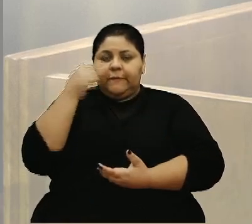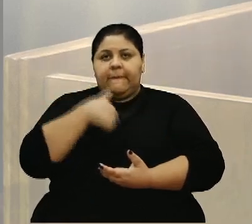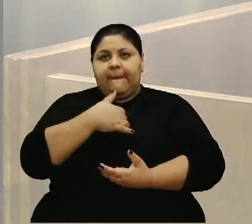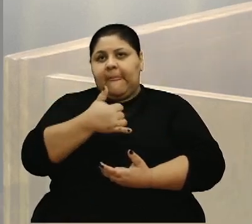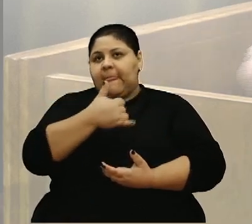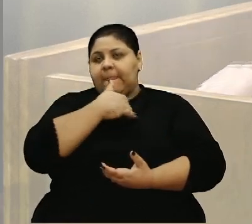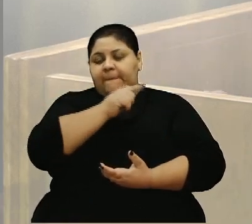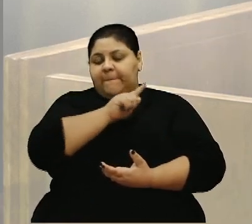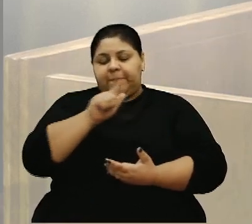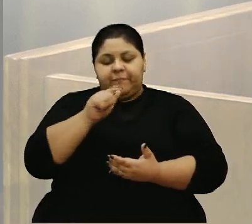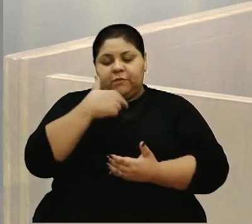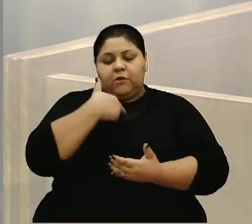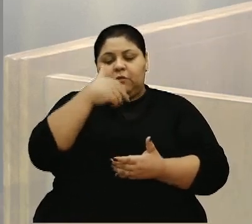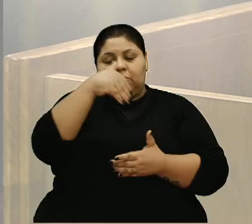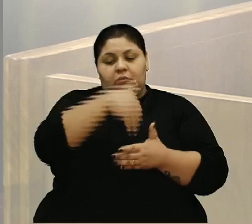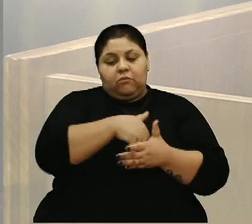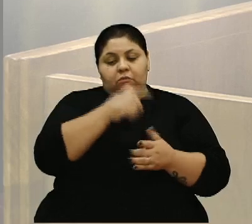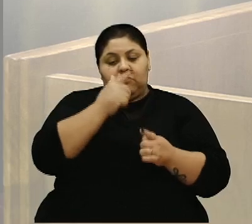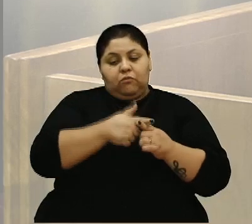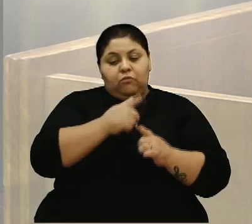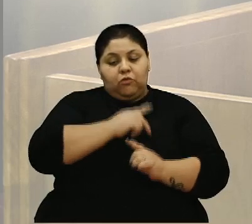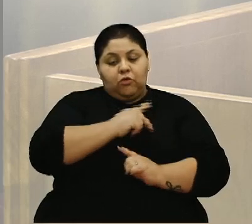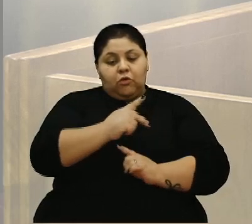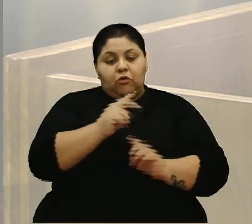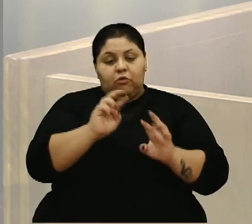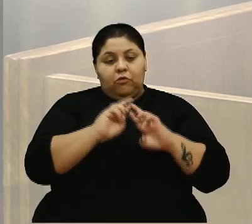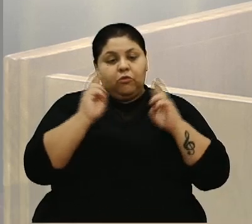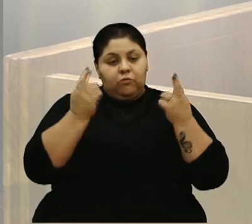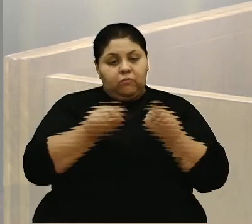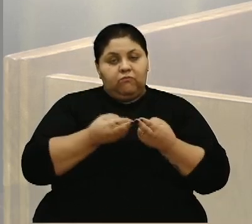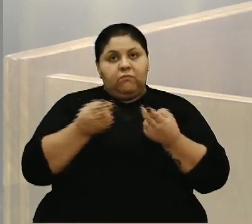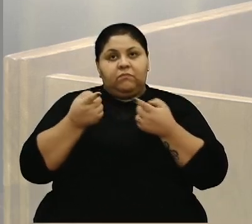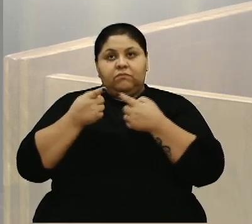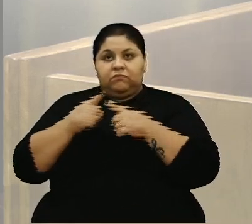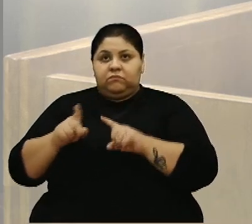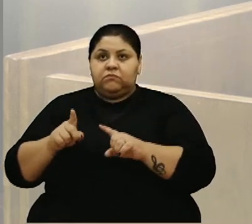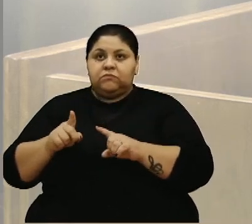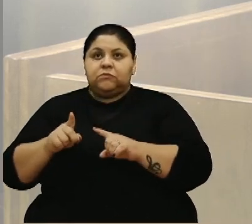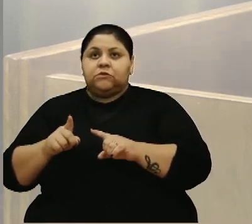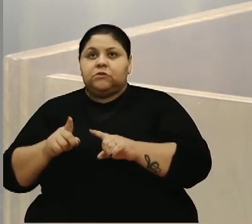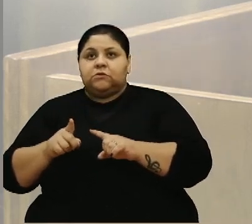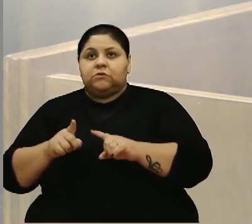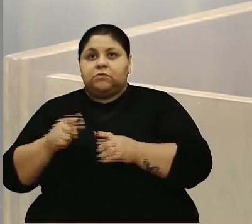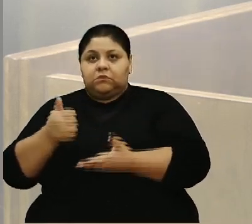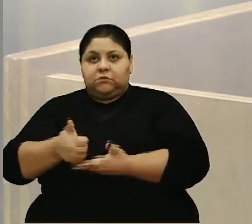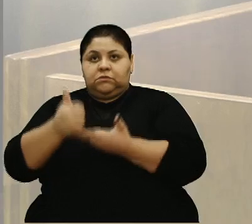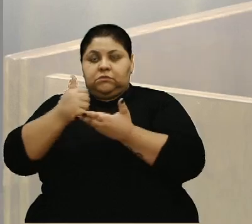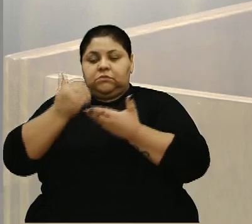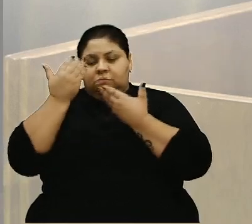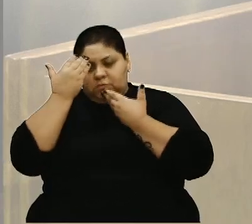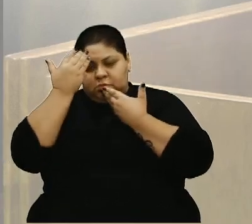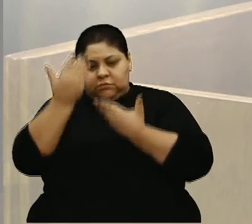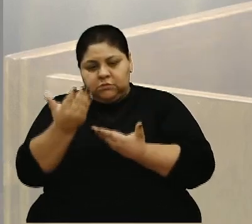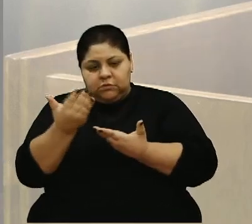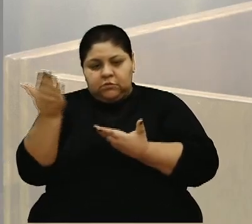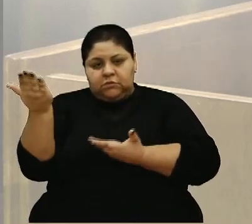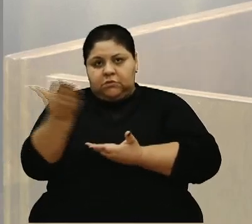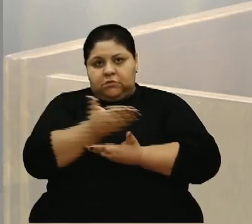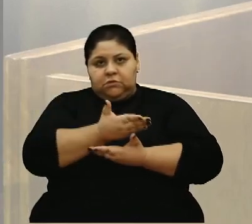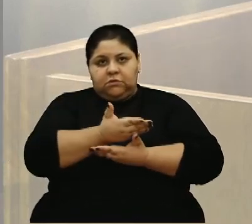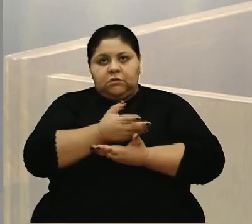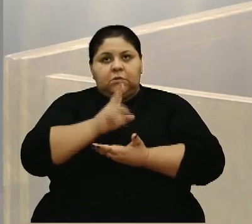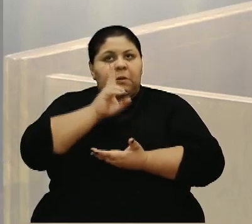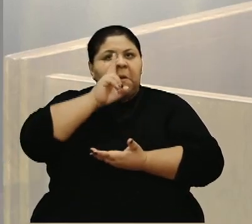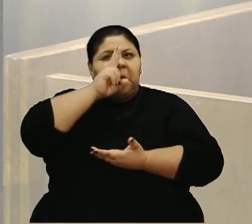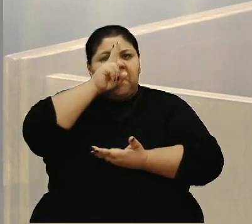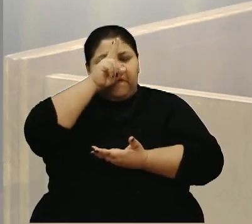não poderei votar por estar presidindo essa sessão, mas contem sempre comigo. Obrigado, e vocês são guerreiros, tenho